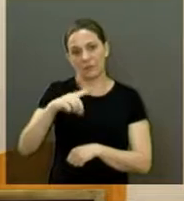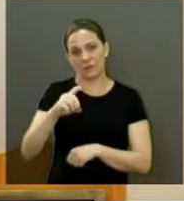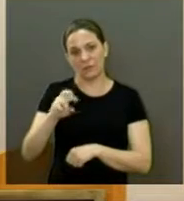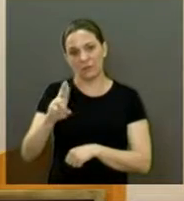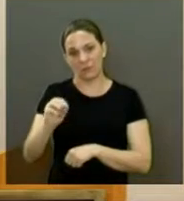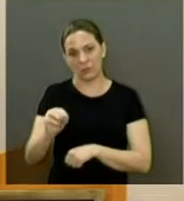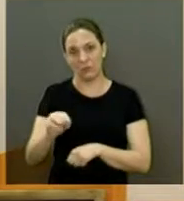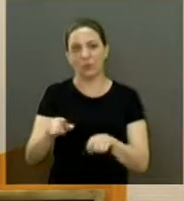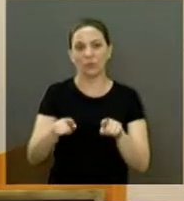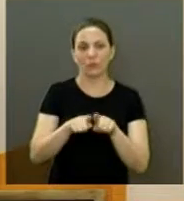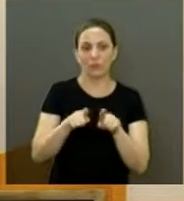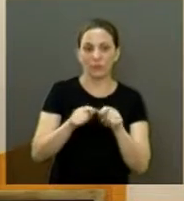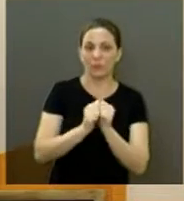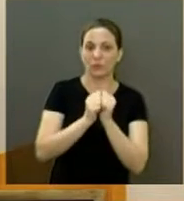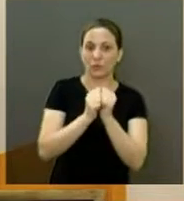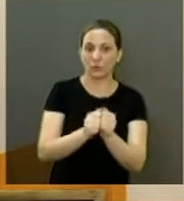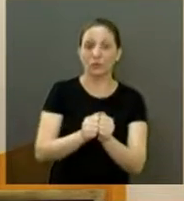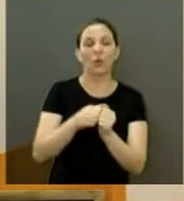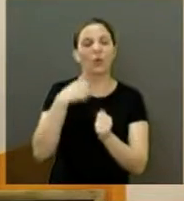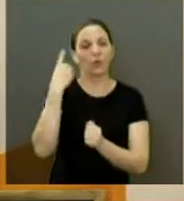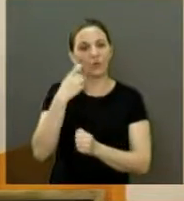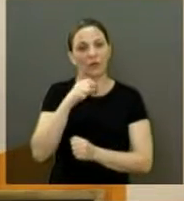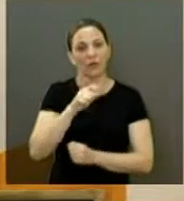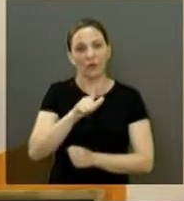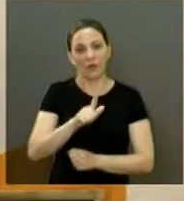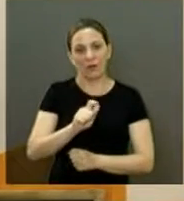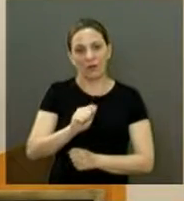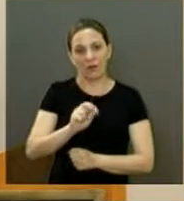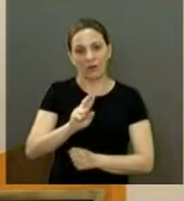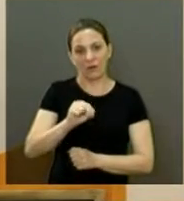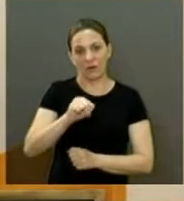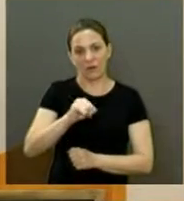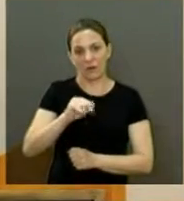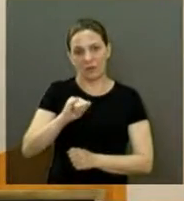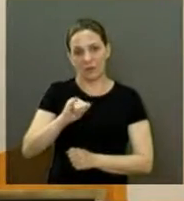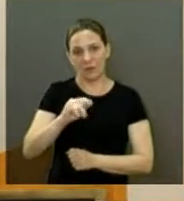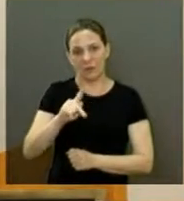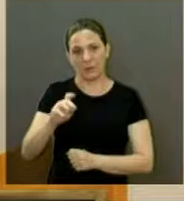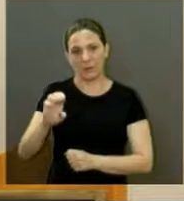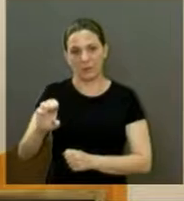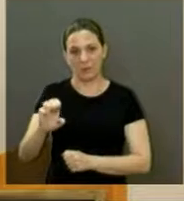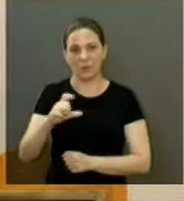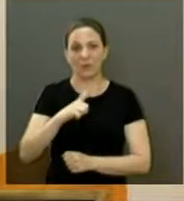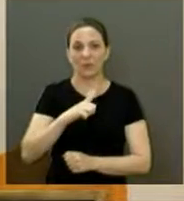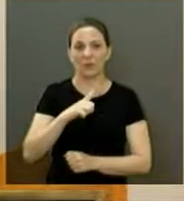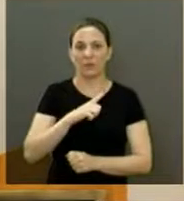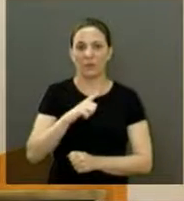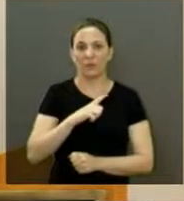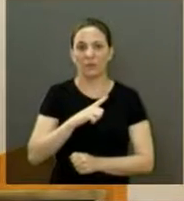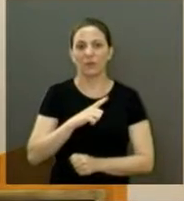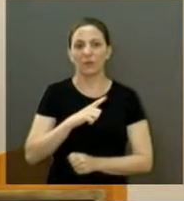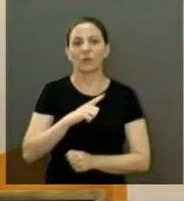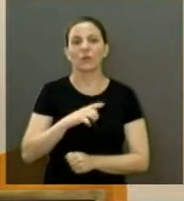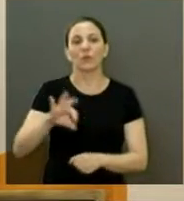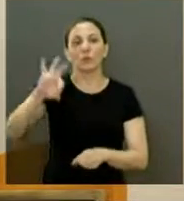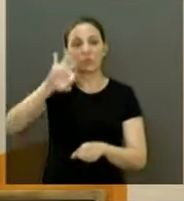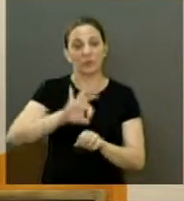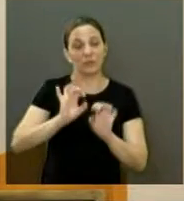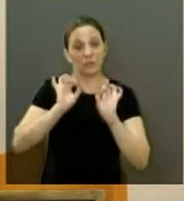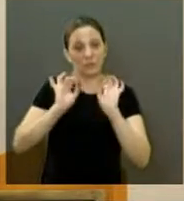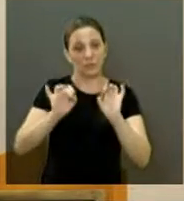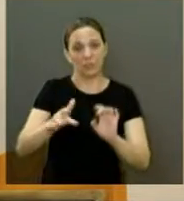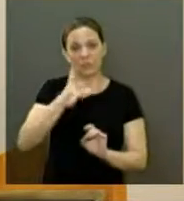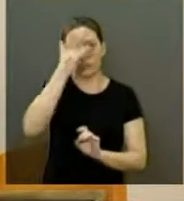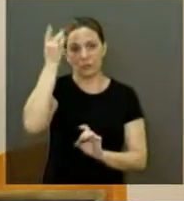garlipp o advogado gerente do centro especializado de reabilitação doutor lá onde todo mundo sabe